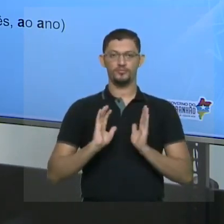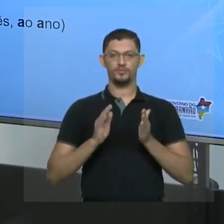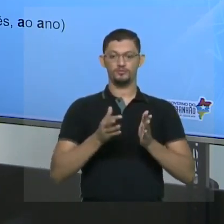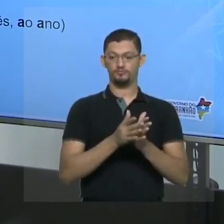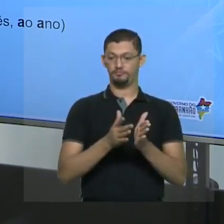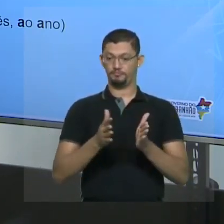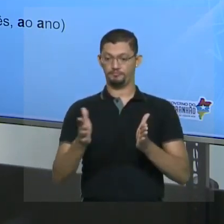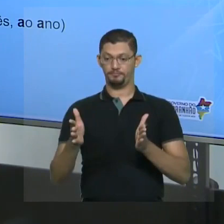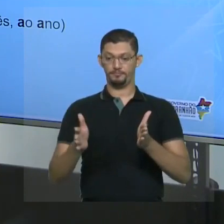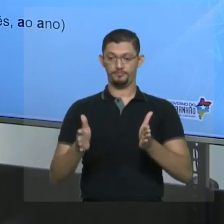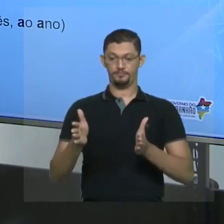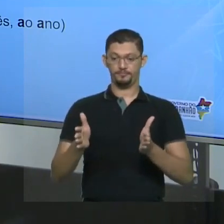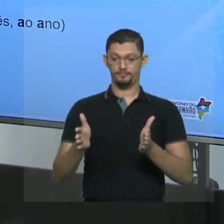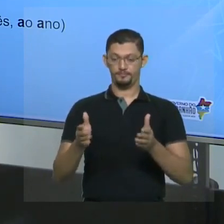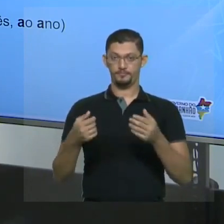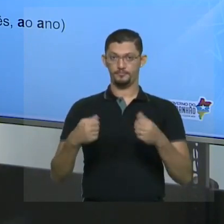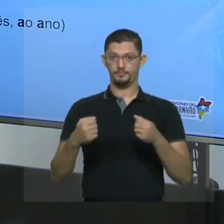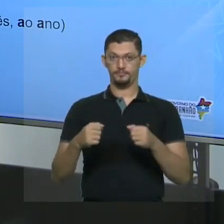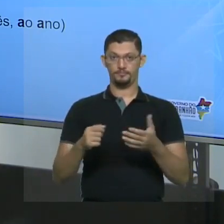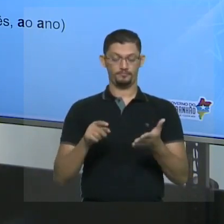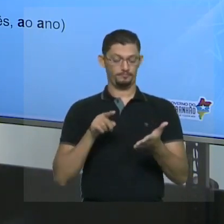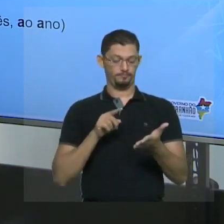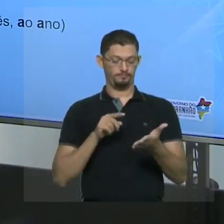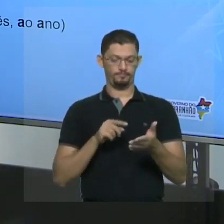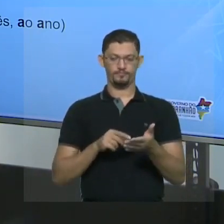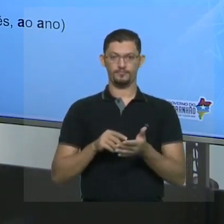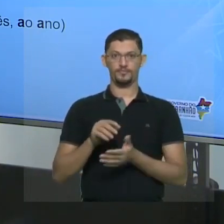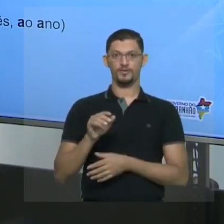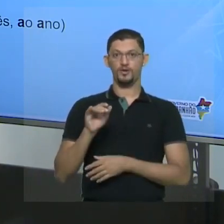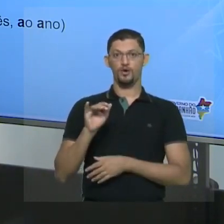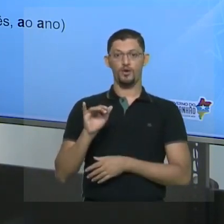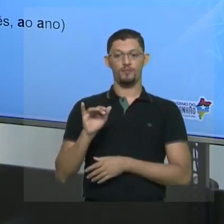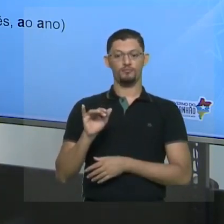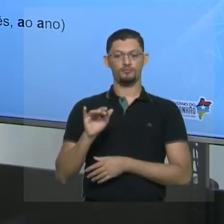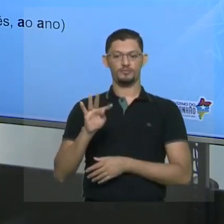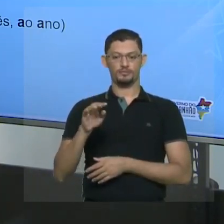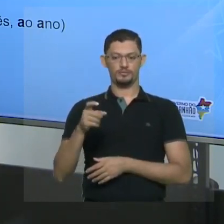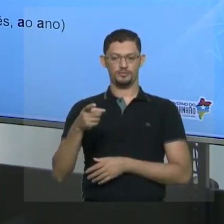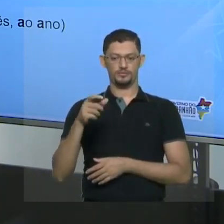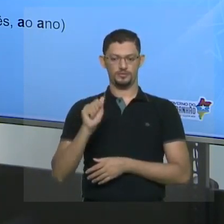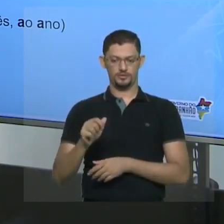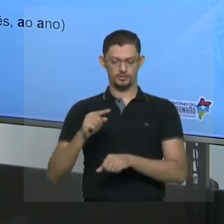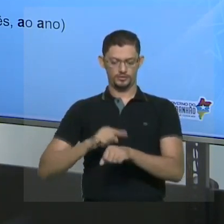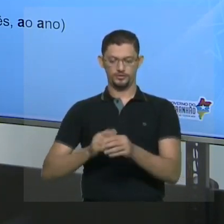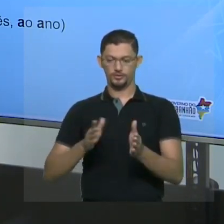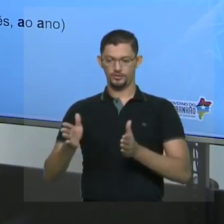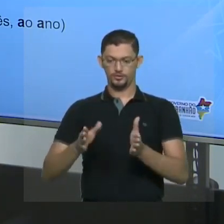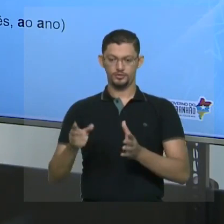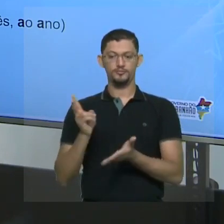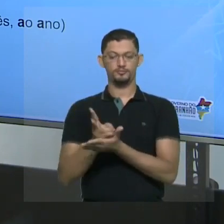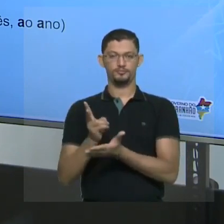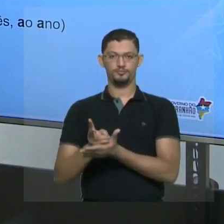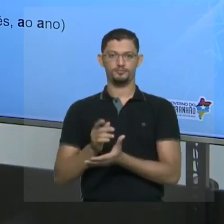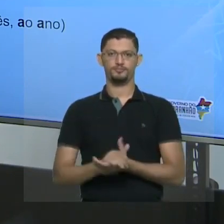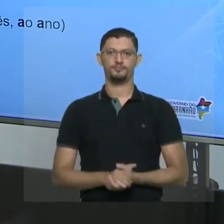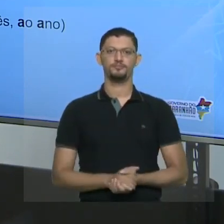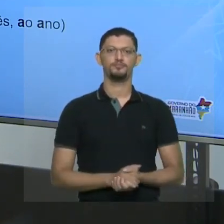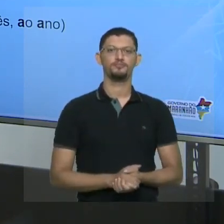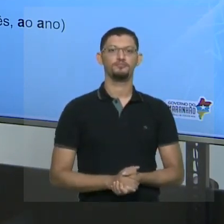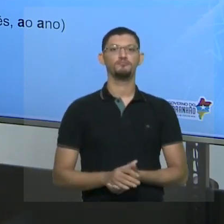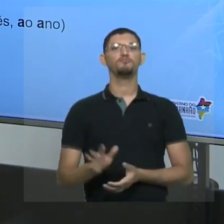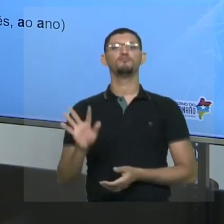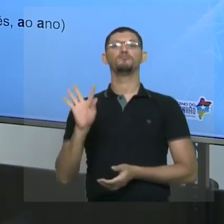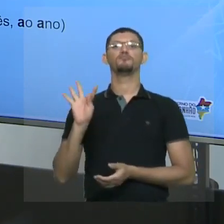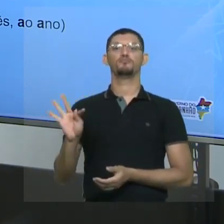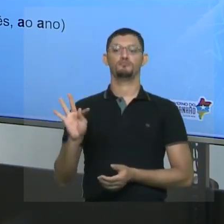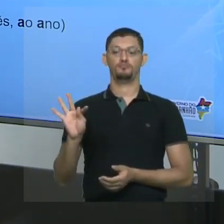consideração o tempo. Então você tem que andar com a taxa e o tempo lado a lado na mesma unidade. O tempo